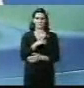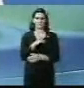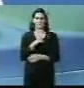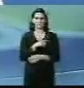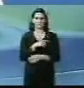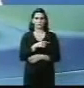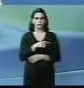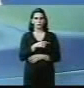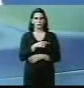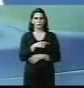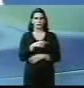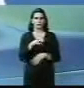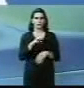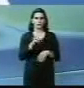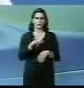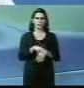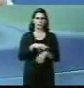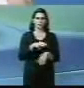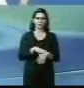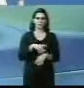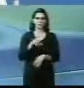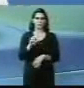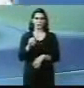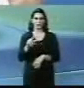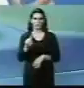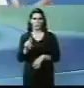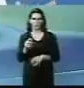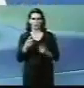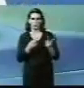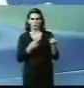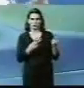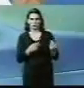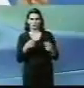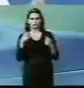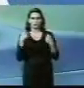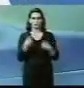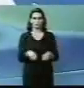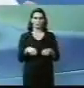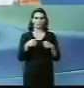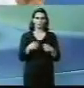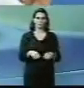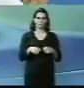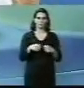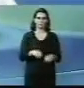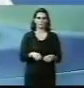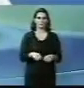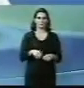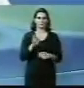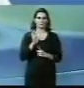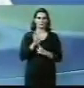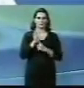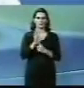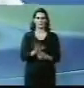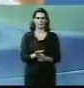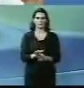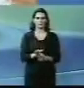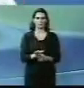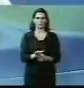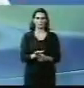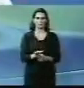de utilização, logs de acesso, conforme, igualmente, você teria na outra que você põe as configurações,